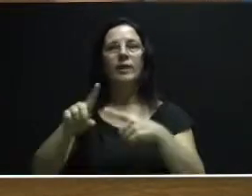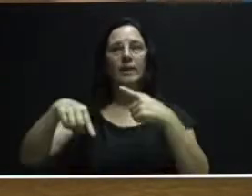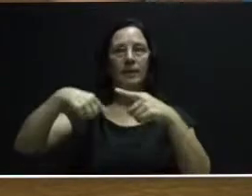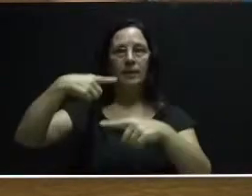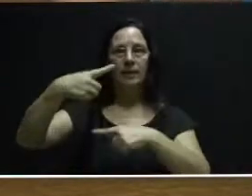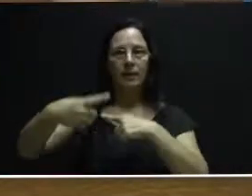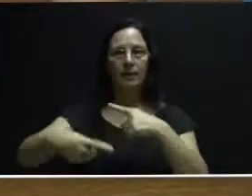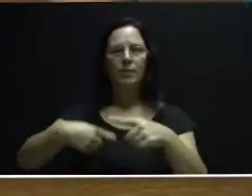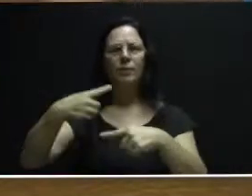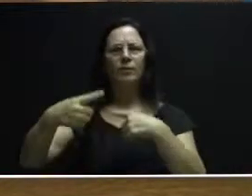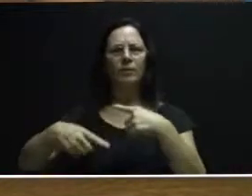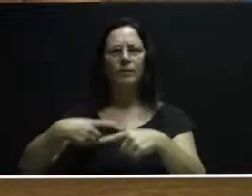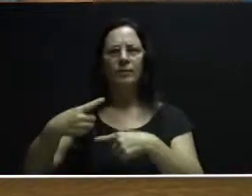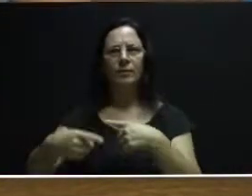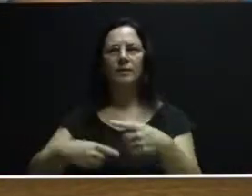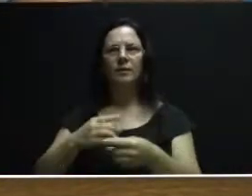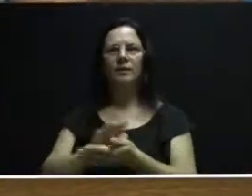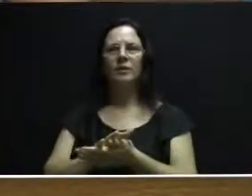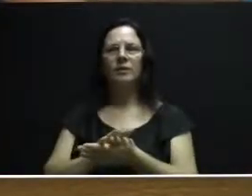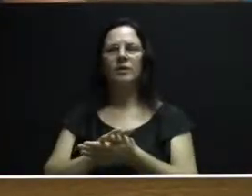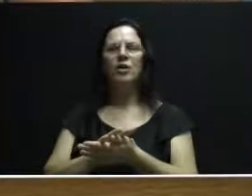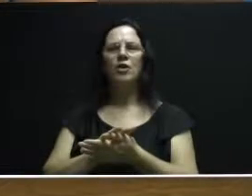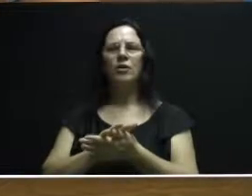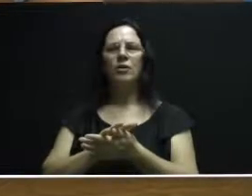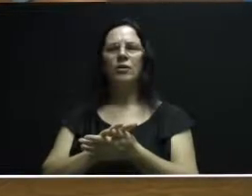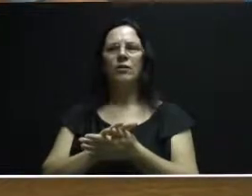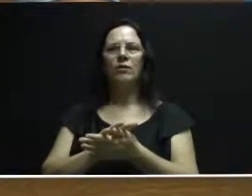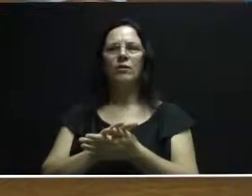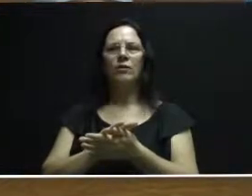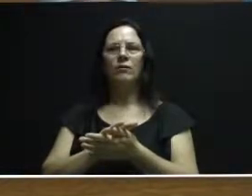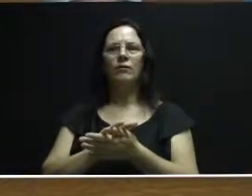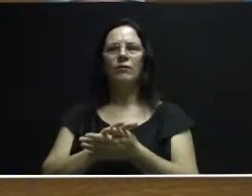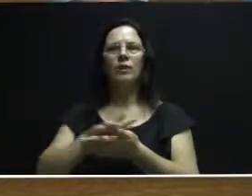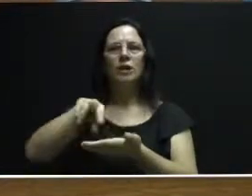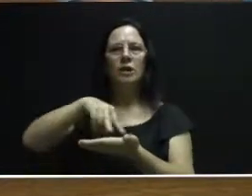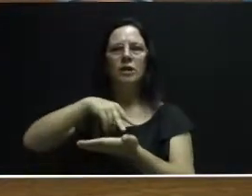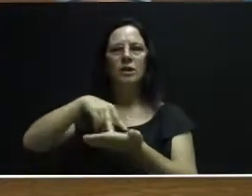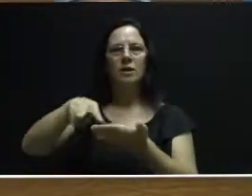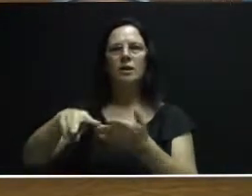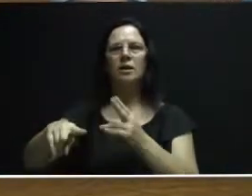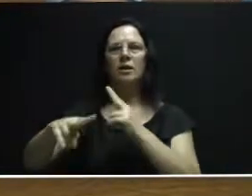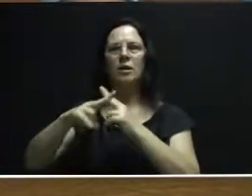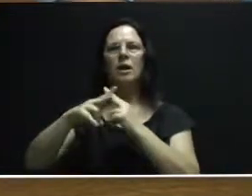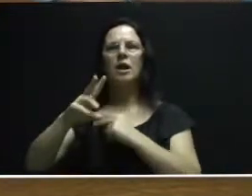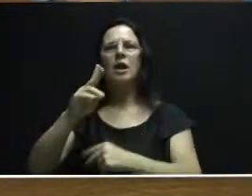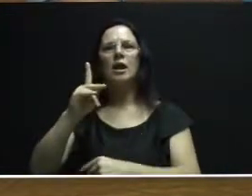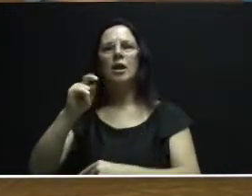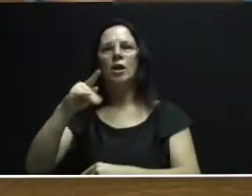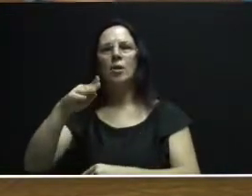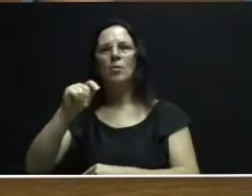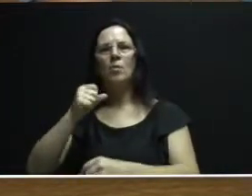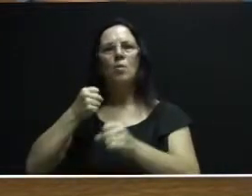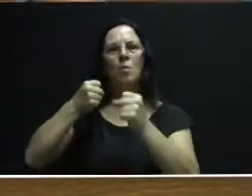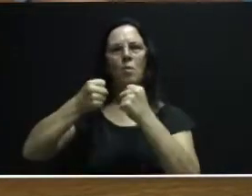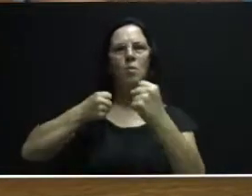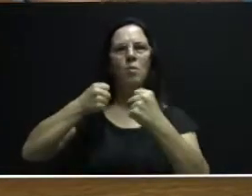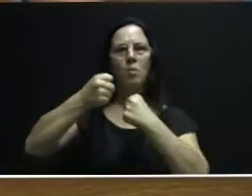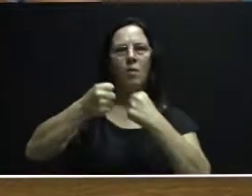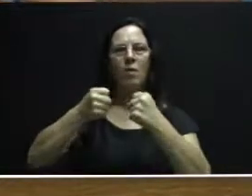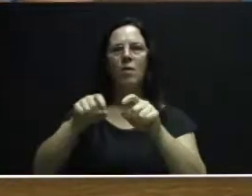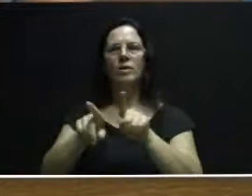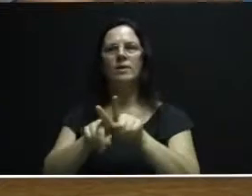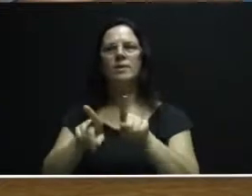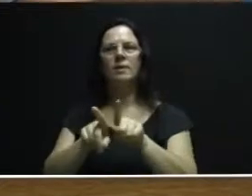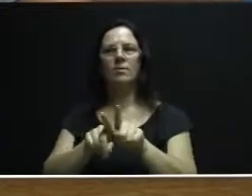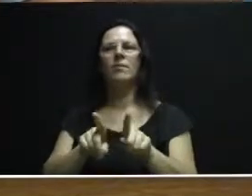Depois fui amadurecendo, entrei, fiz capoeira, fiz kickbox, sempre na parte de lutas, né, entrei na educação física, porque,